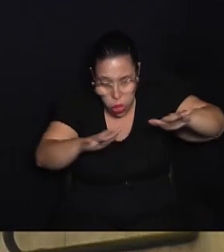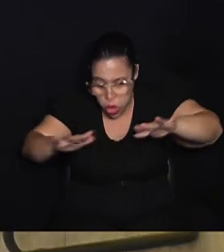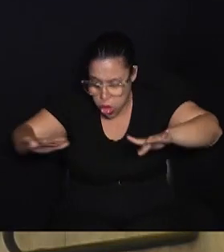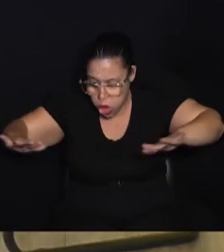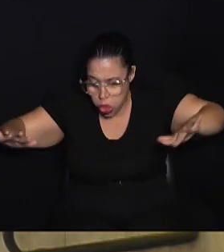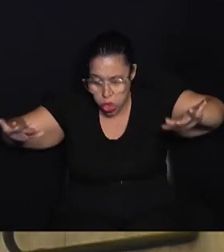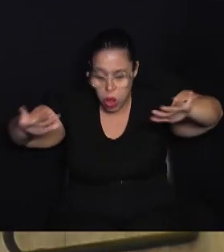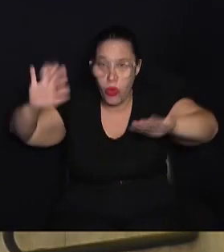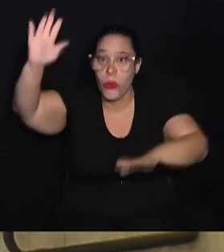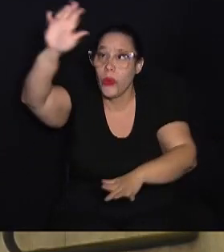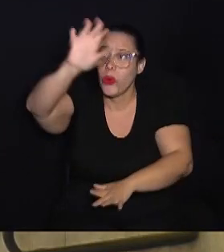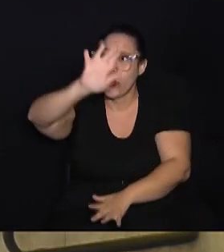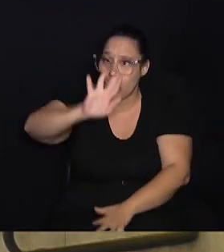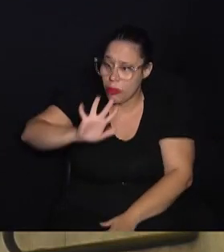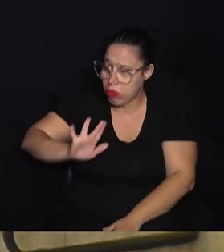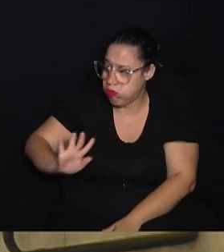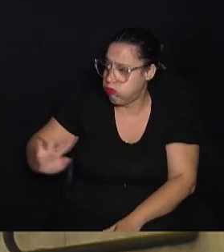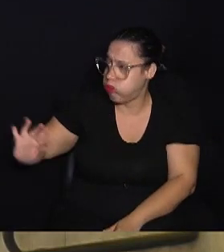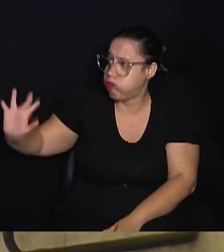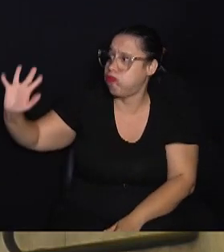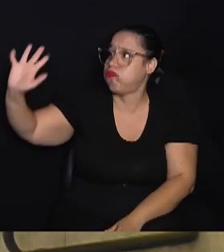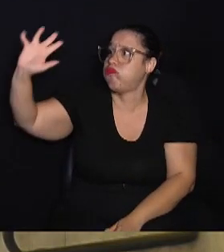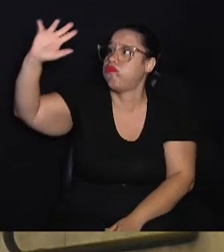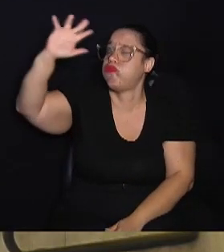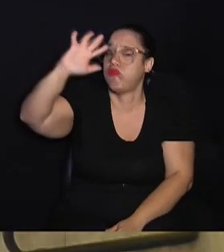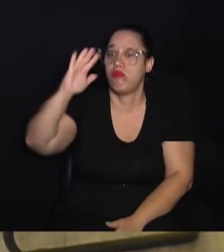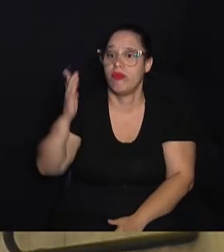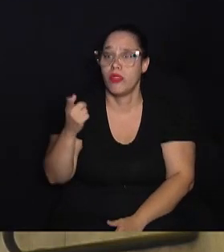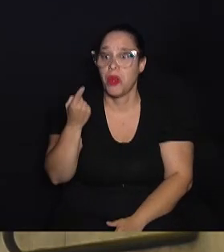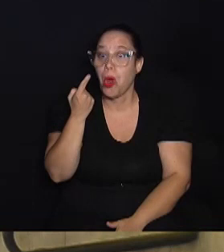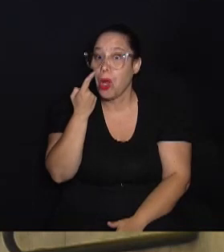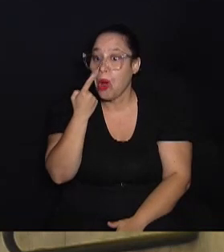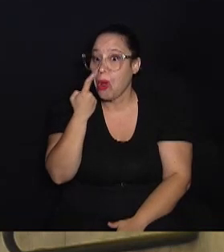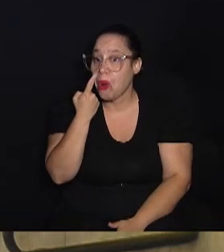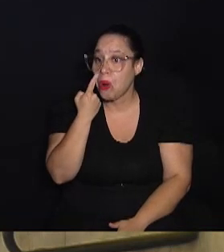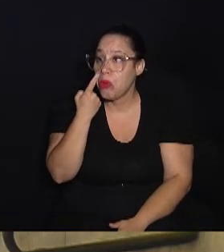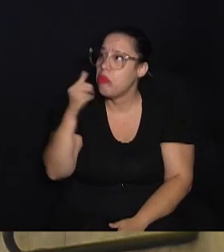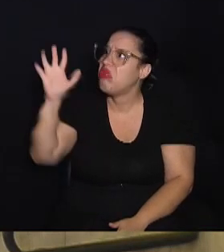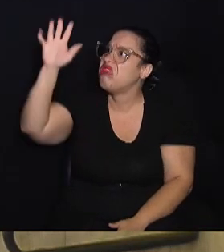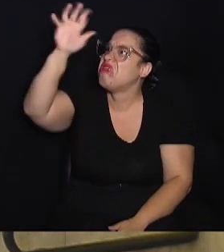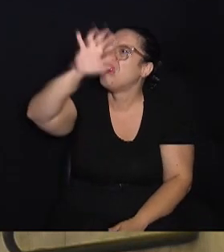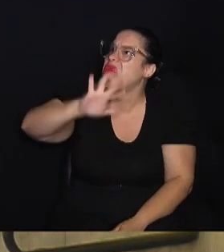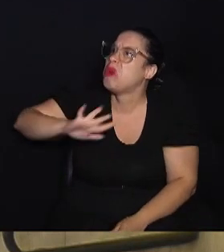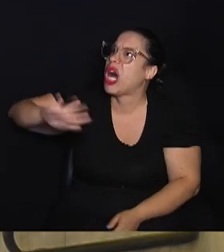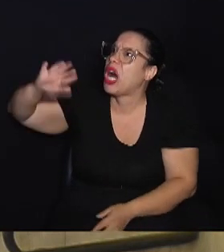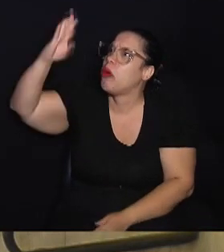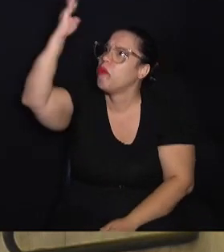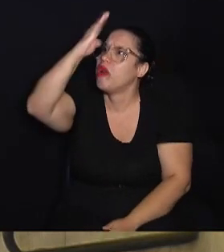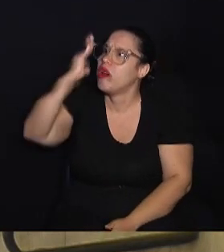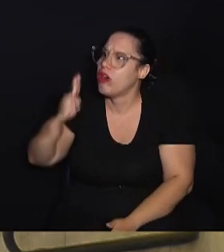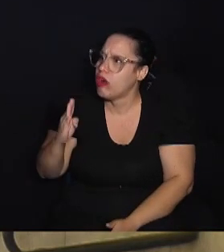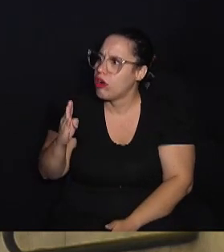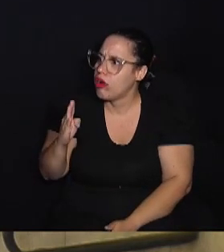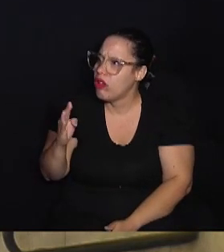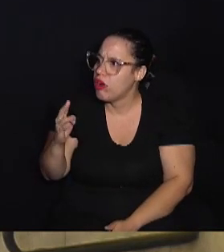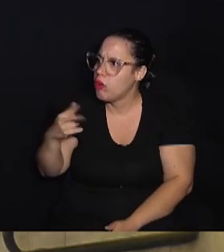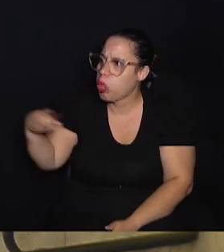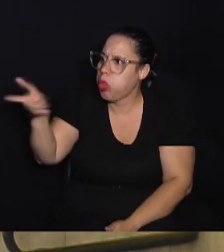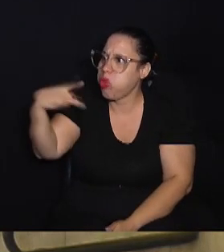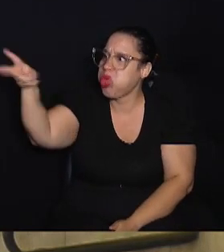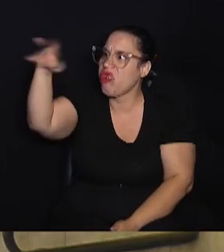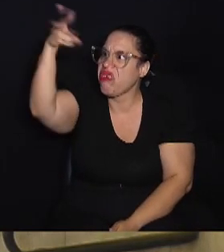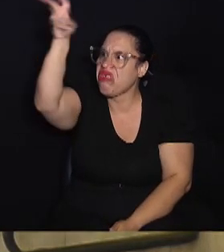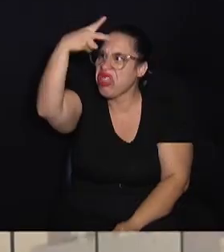outros estados. Exato. A gente olha assim, o mapa do Brasil é uma dinâmica dos ventos, né? Tá.